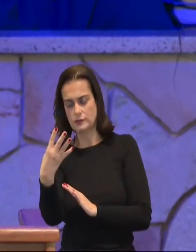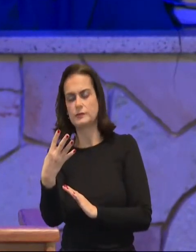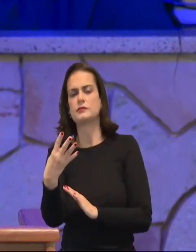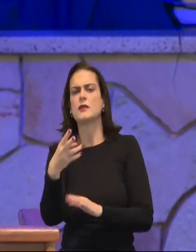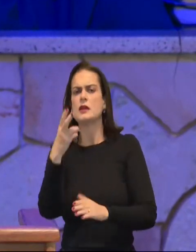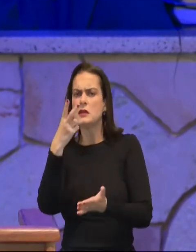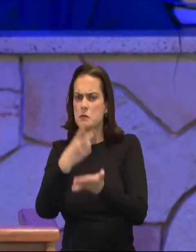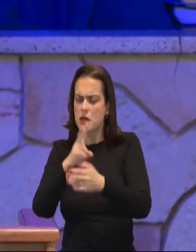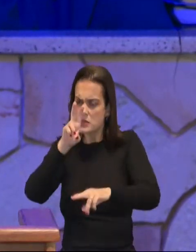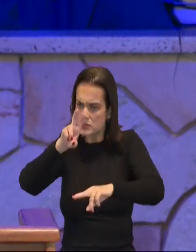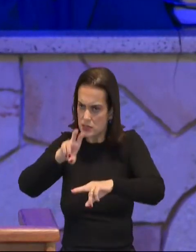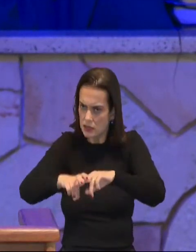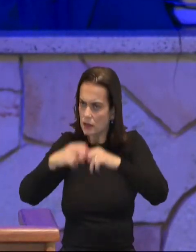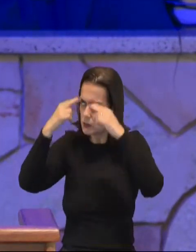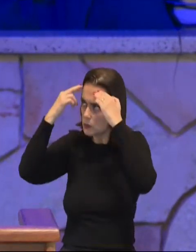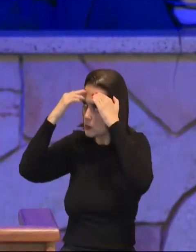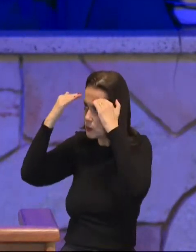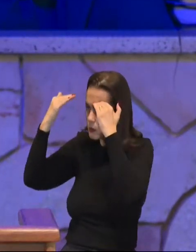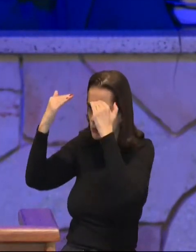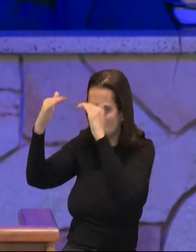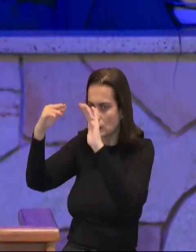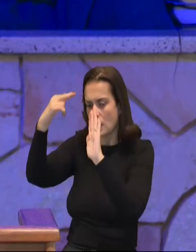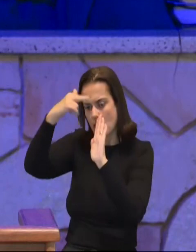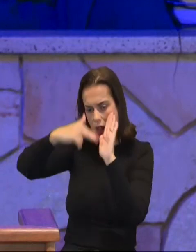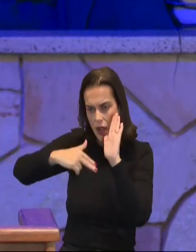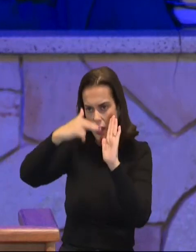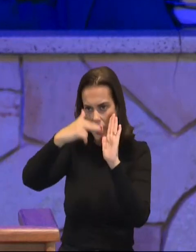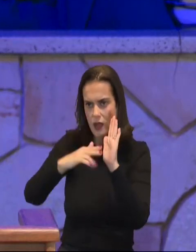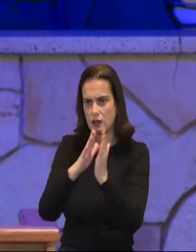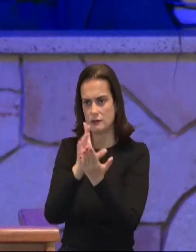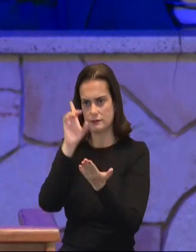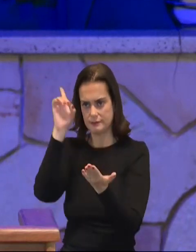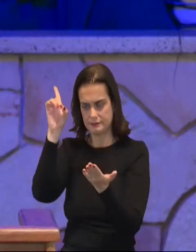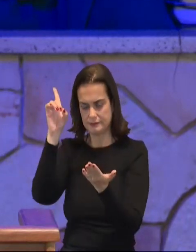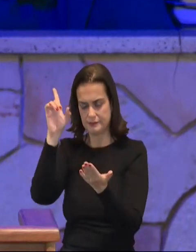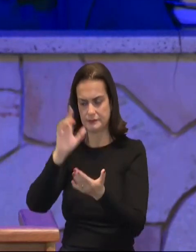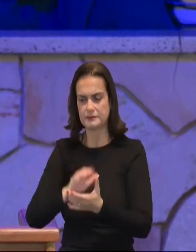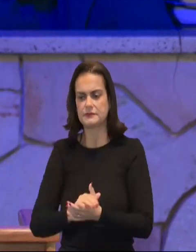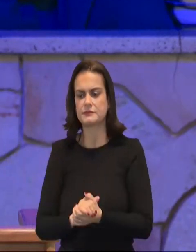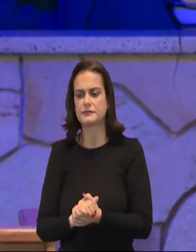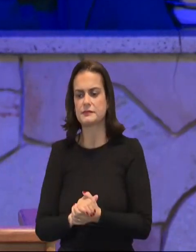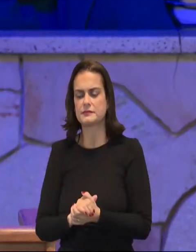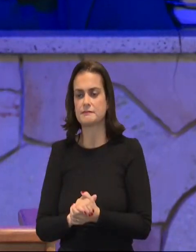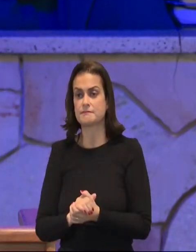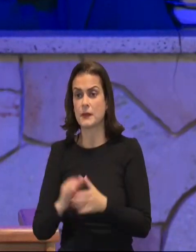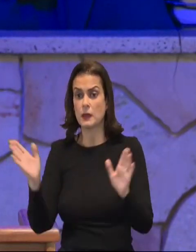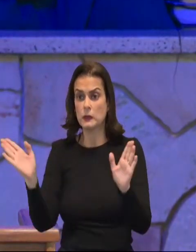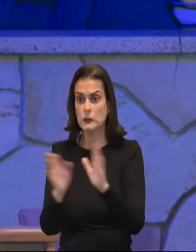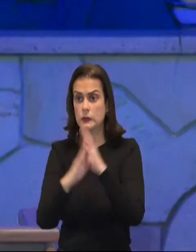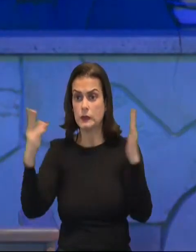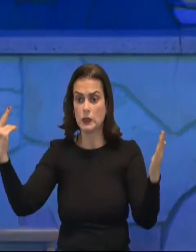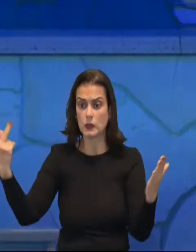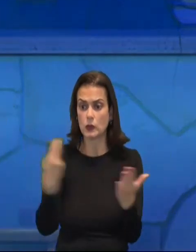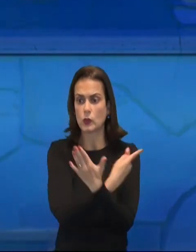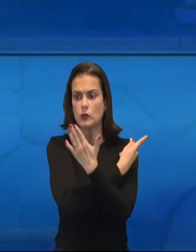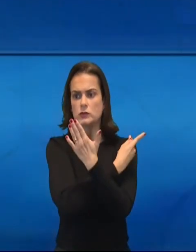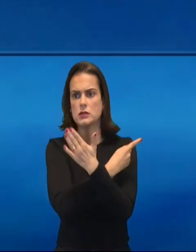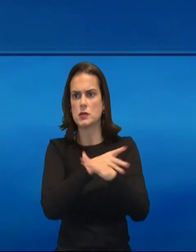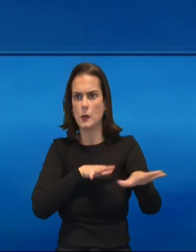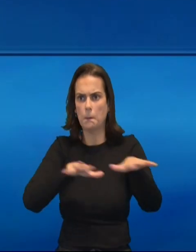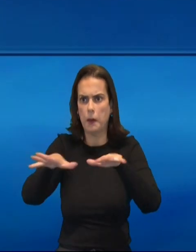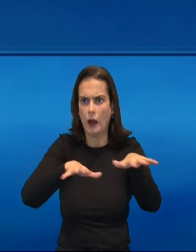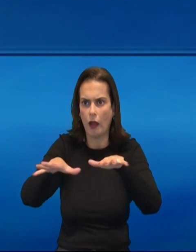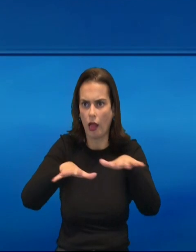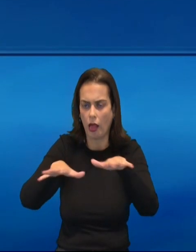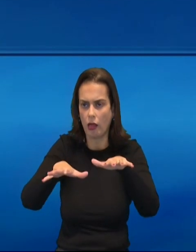assentados, mas com toda a reverência à palavra do nosso Deus, irmãos, acompanham. De repente sobreveio tamanho terremoto